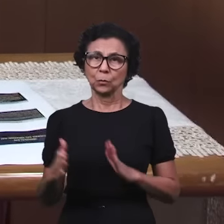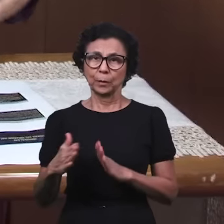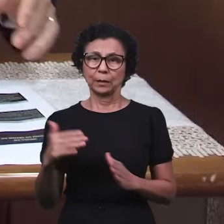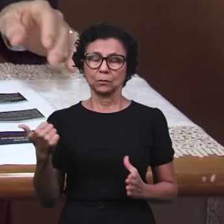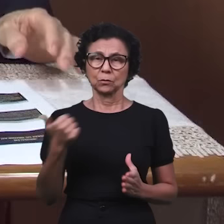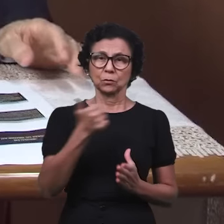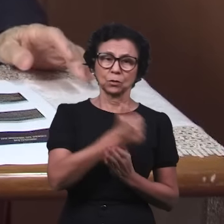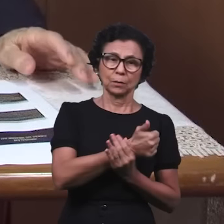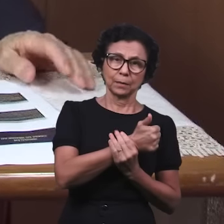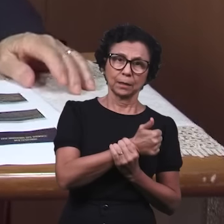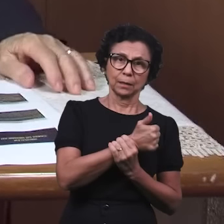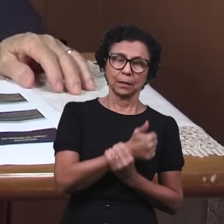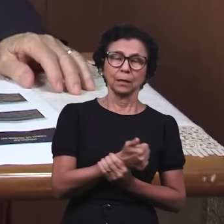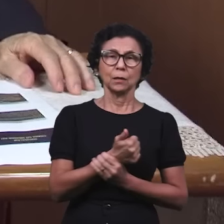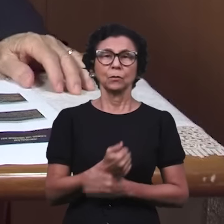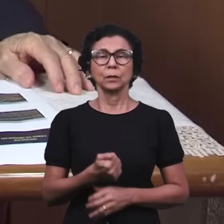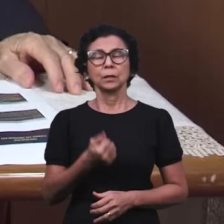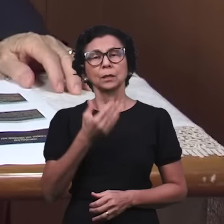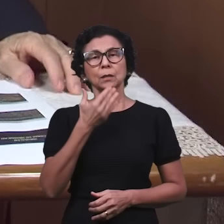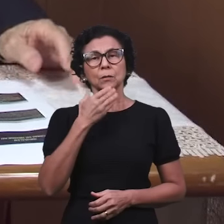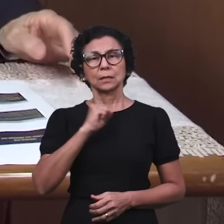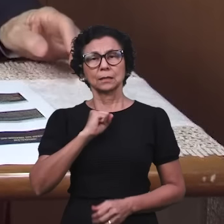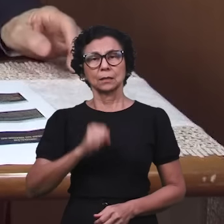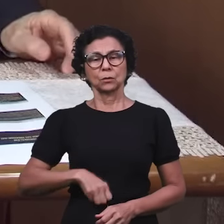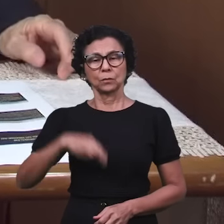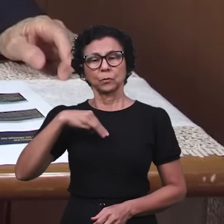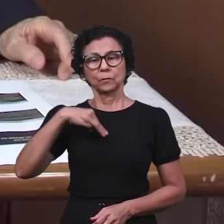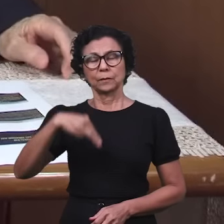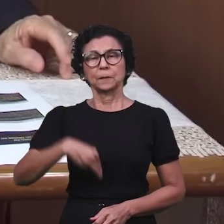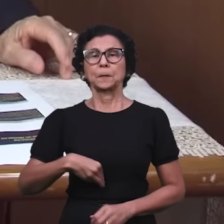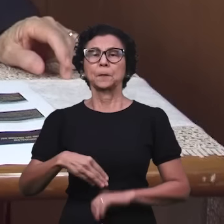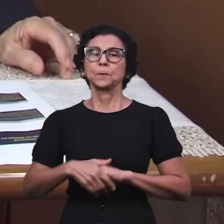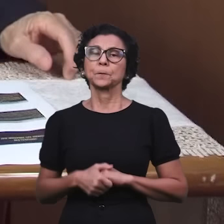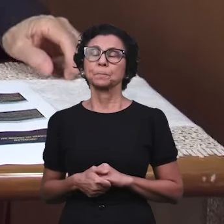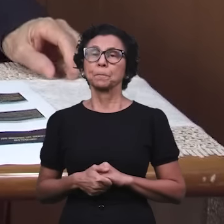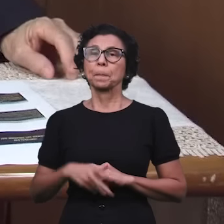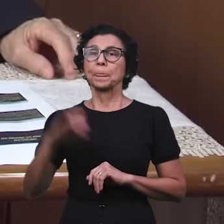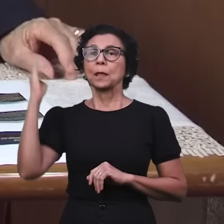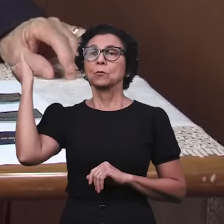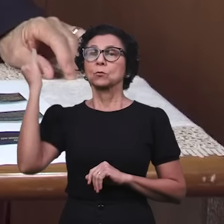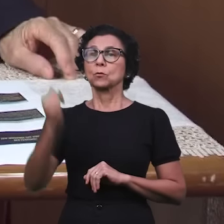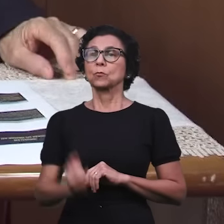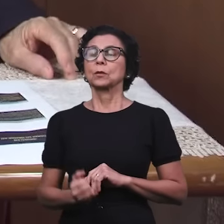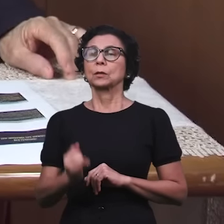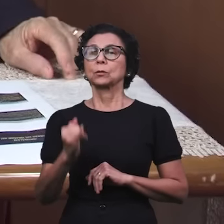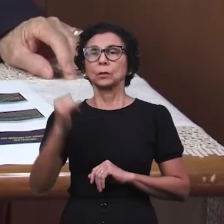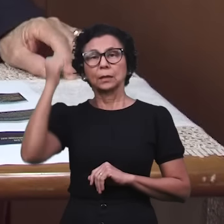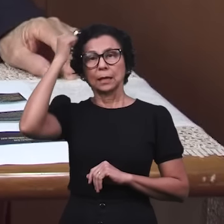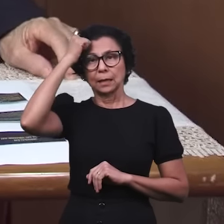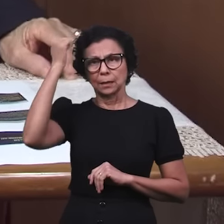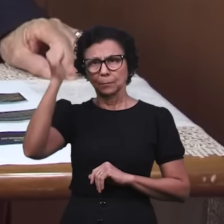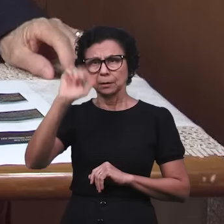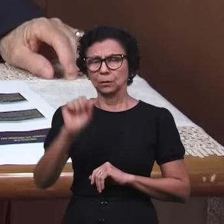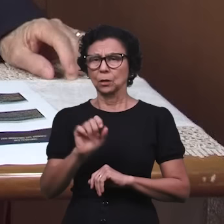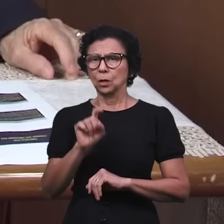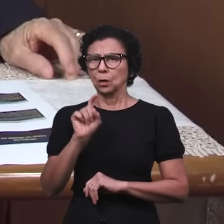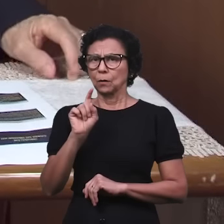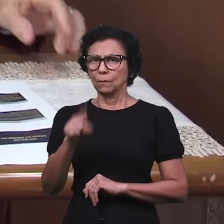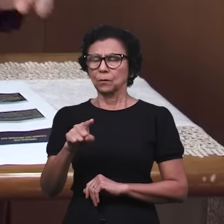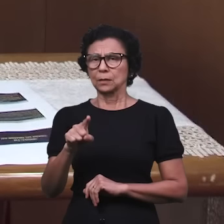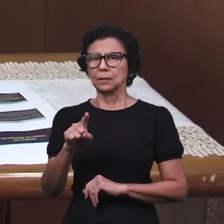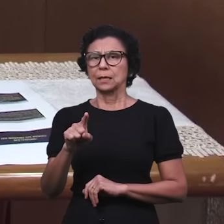Uma parte do Salmo diz assim: disse o Senhor e não se arrependerá. Tu és um sacerdote eterno segundo a ordem